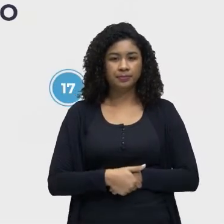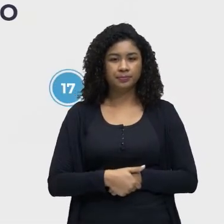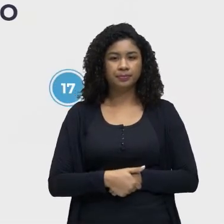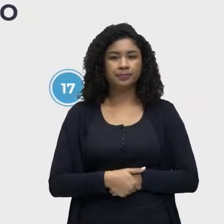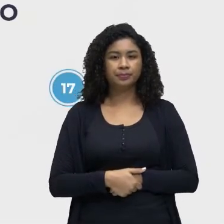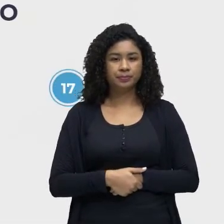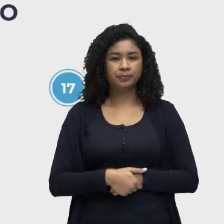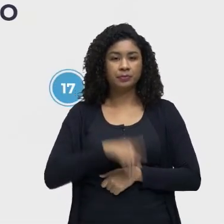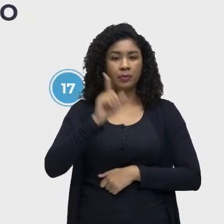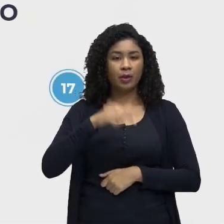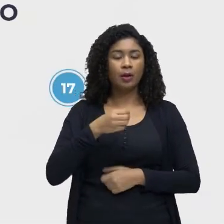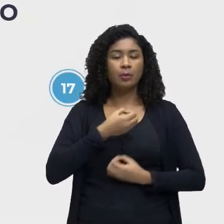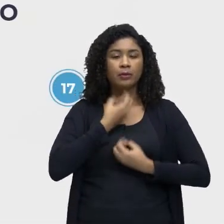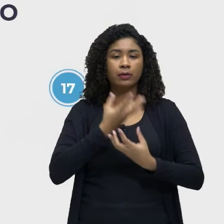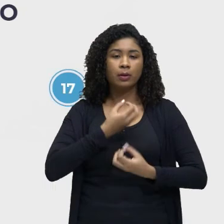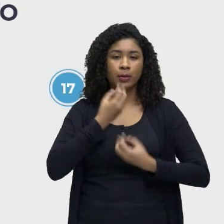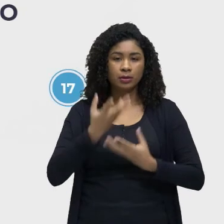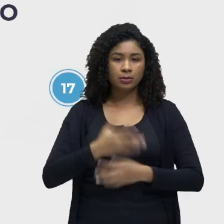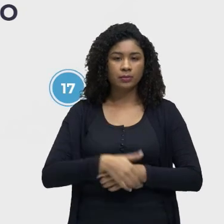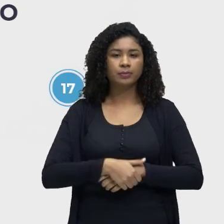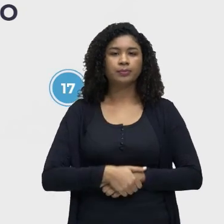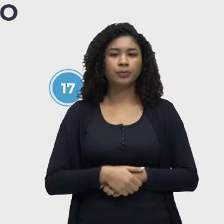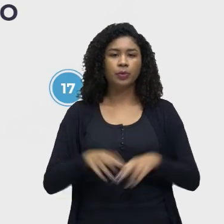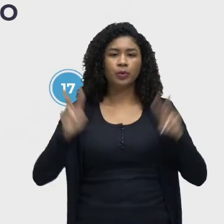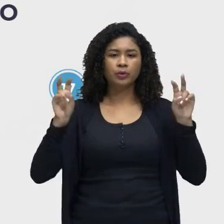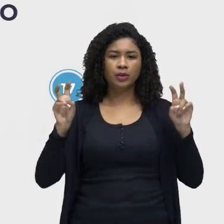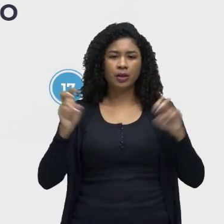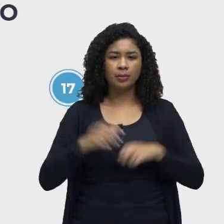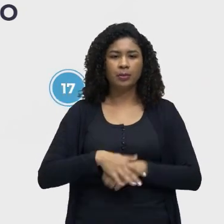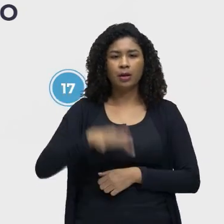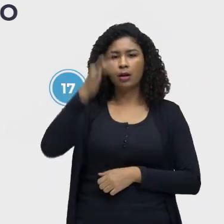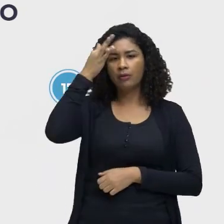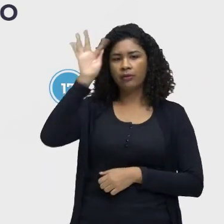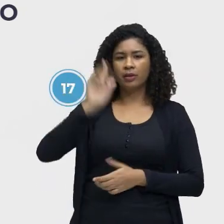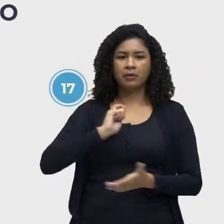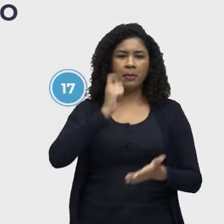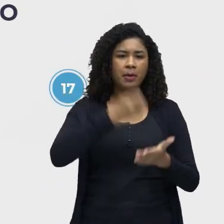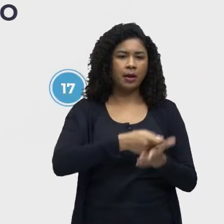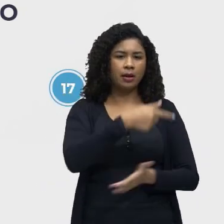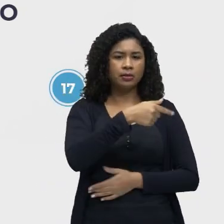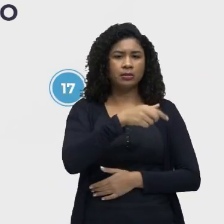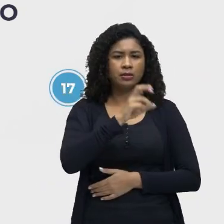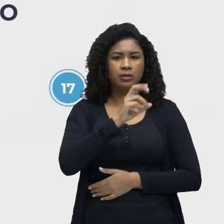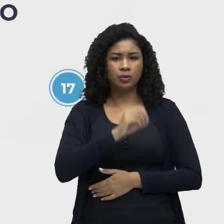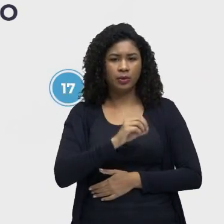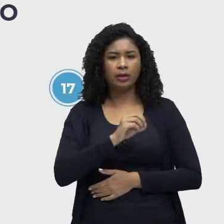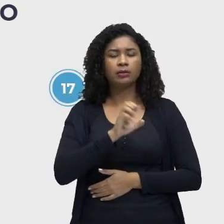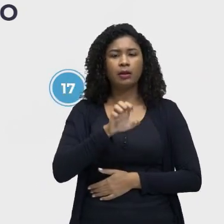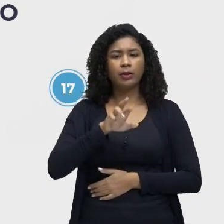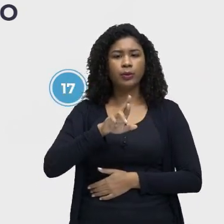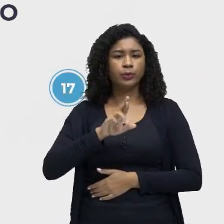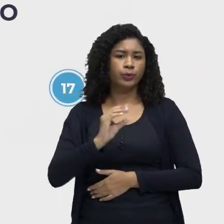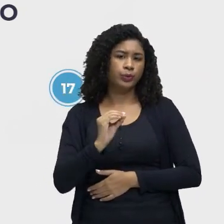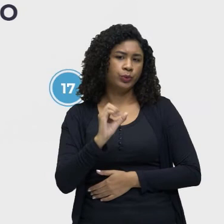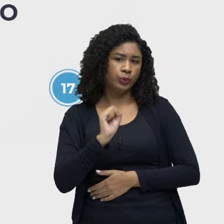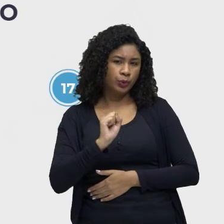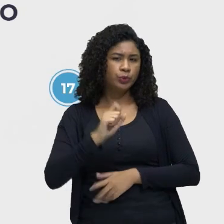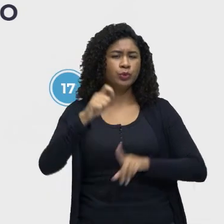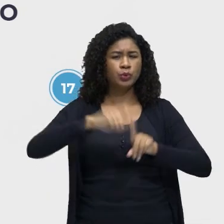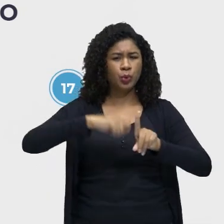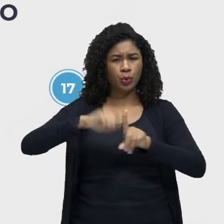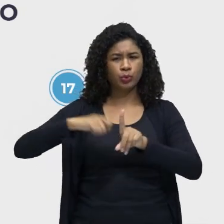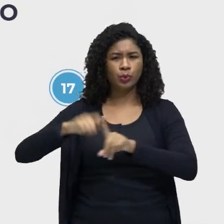uma notícia também. Então, o título da notícia é: França pagará 750 euros mensais